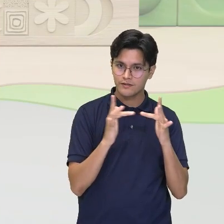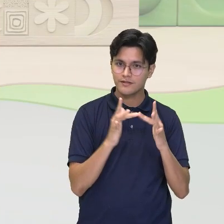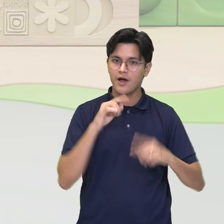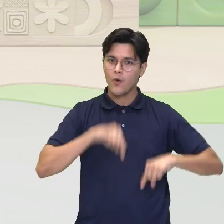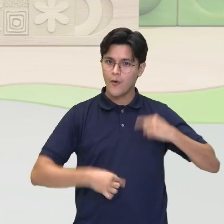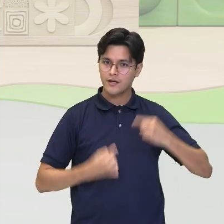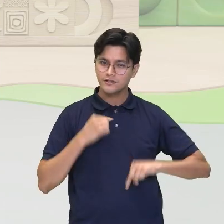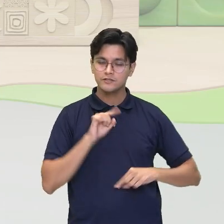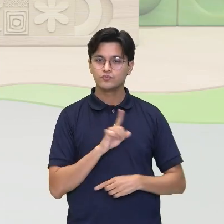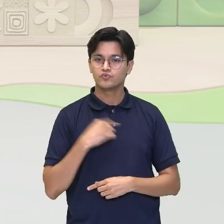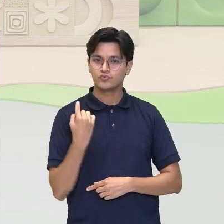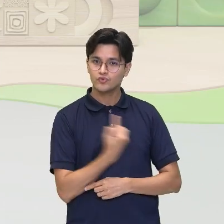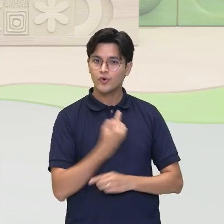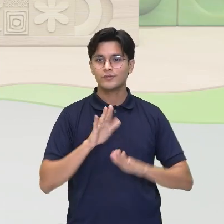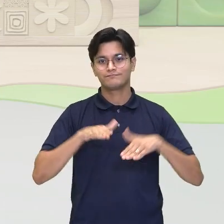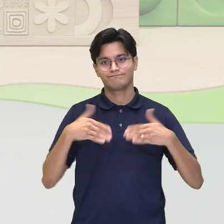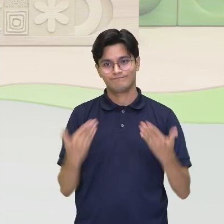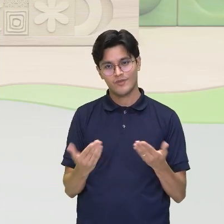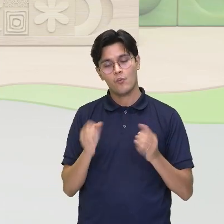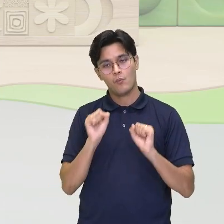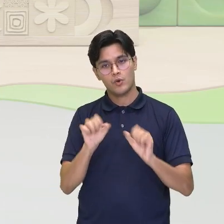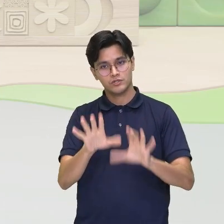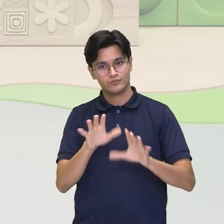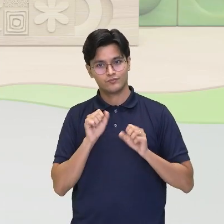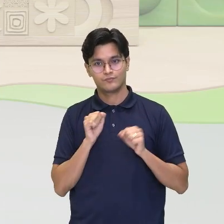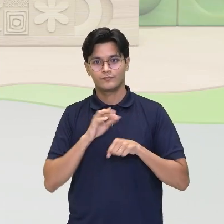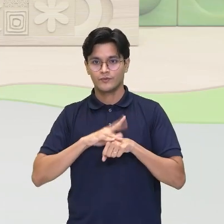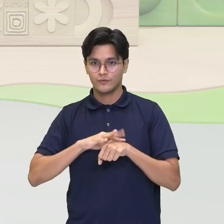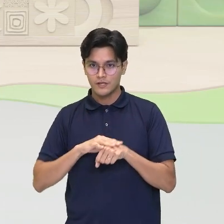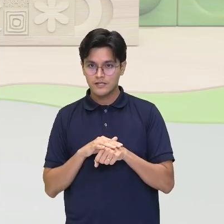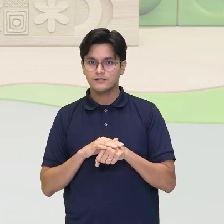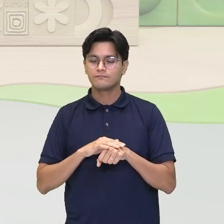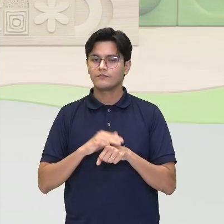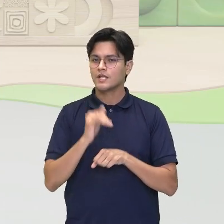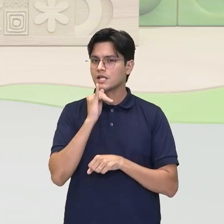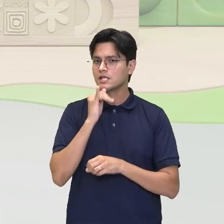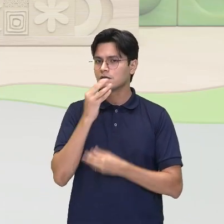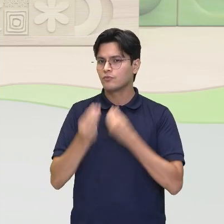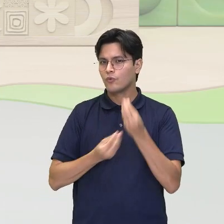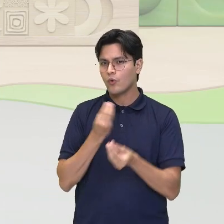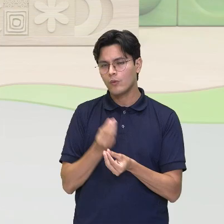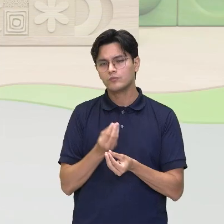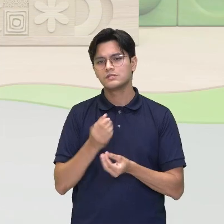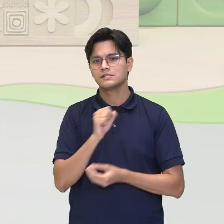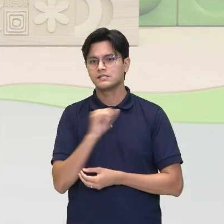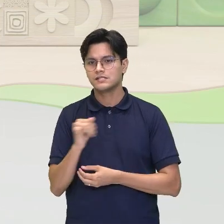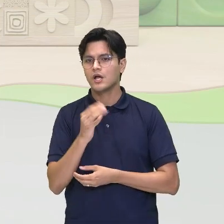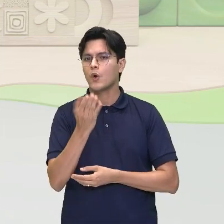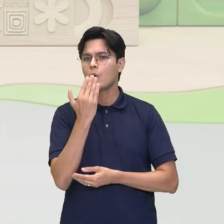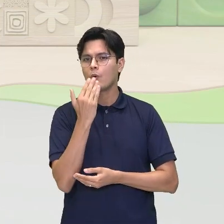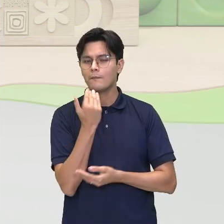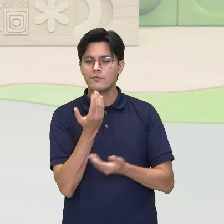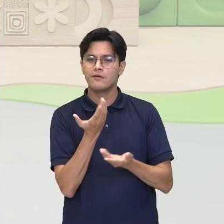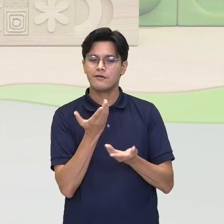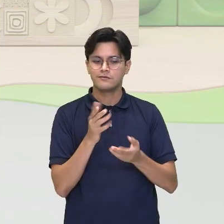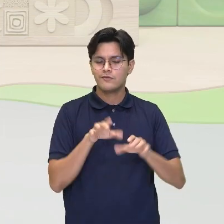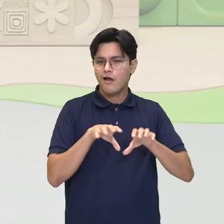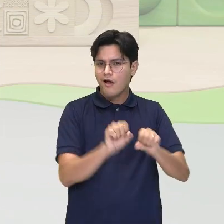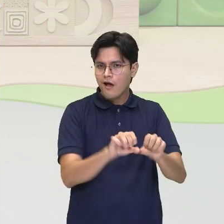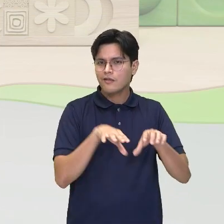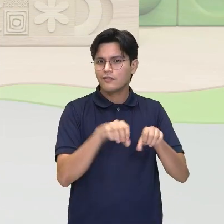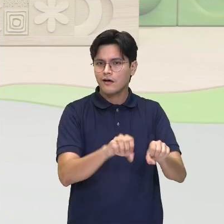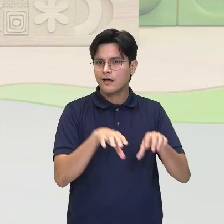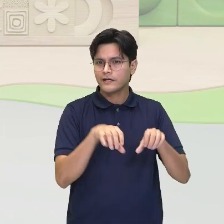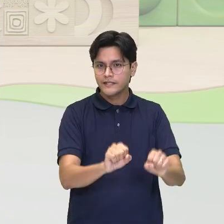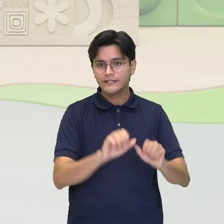consome açaí que eventualmente foi contaminado pelas fezes do barbeiro, né? Por isso é importante ter cuidado, saber a fonte de